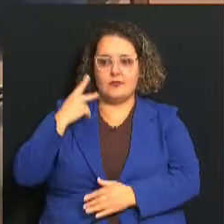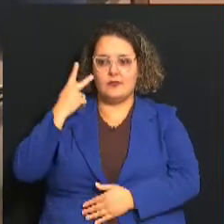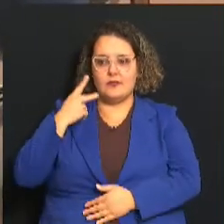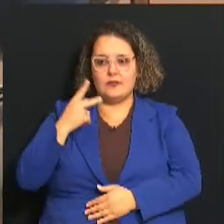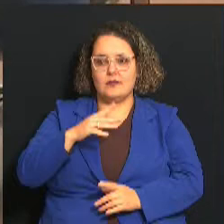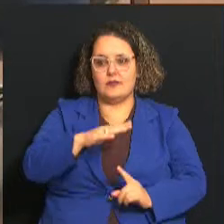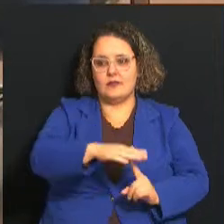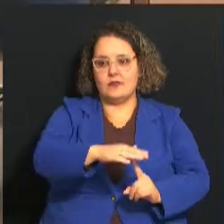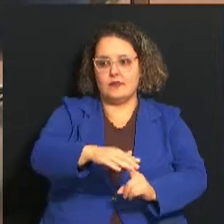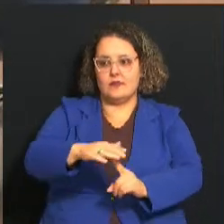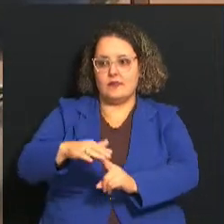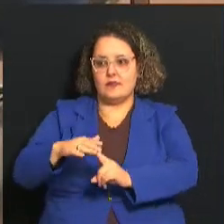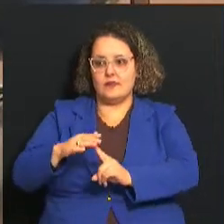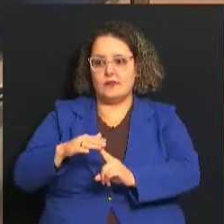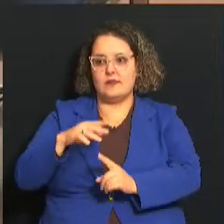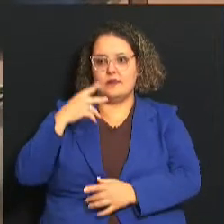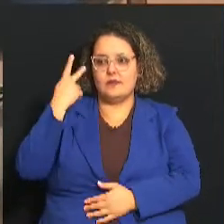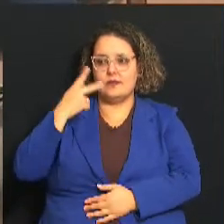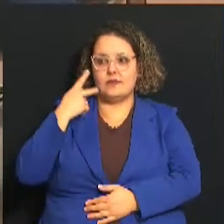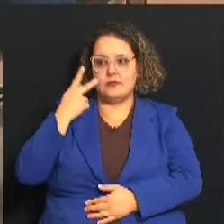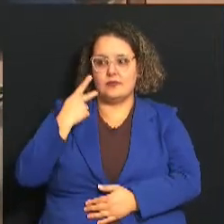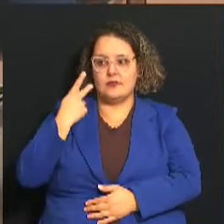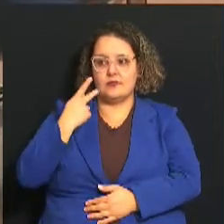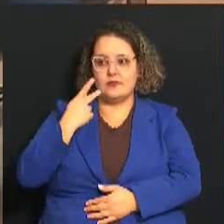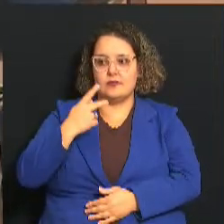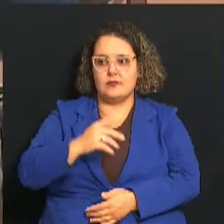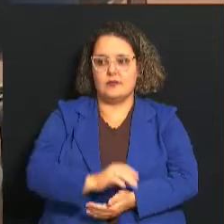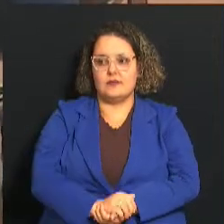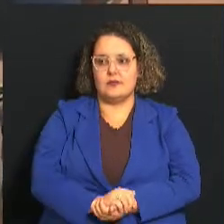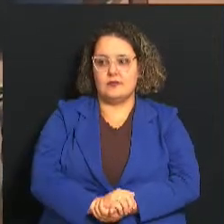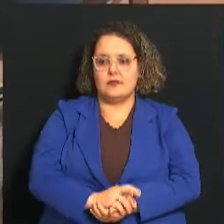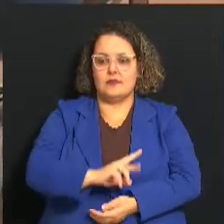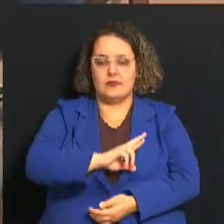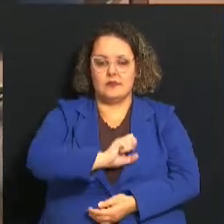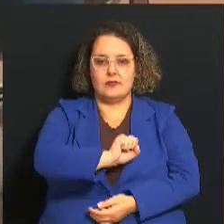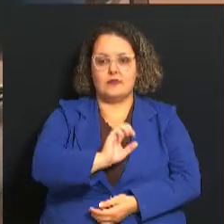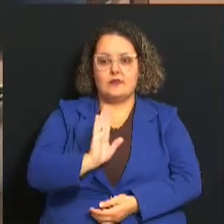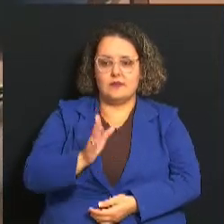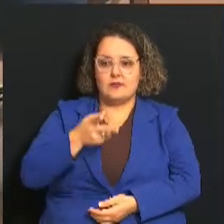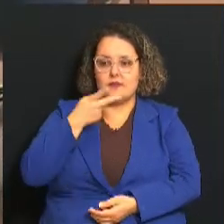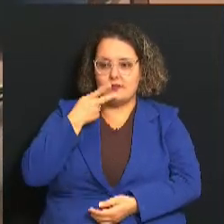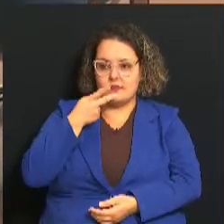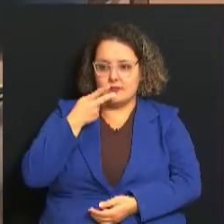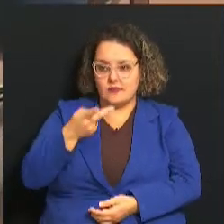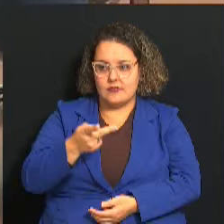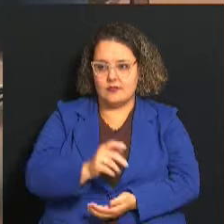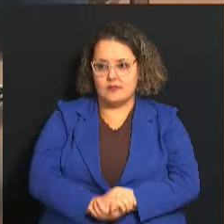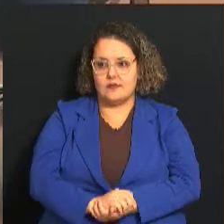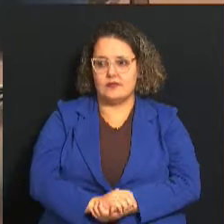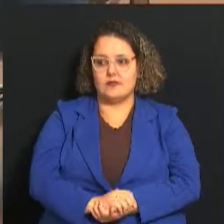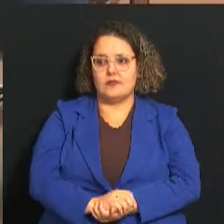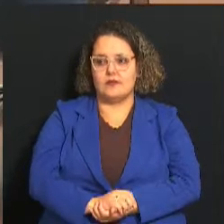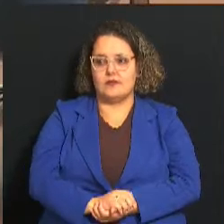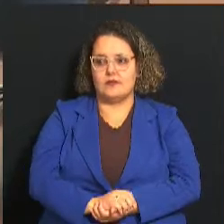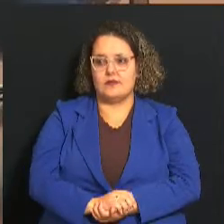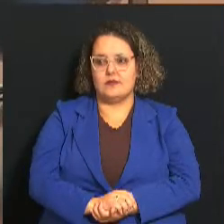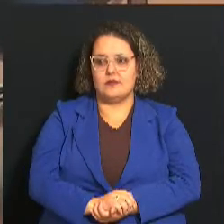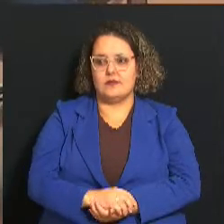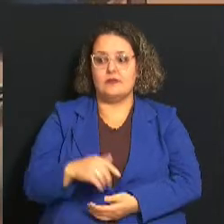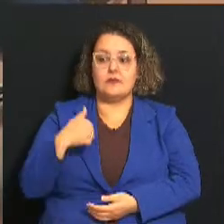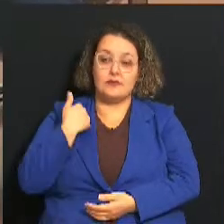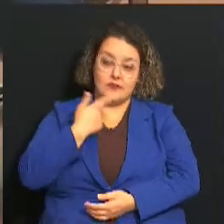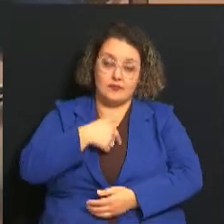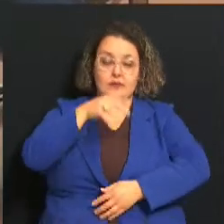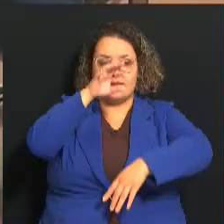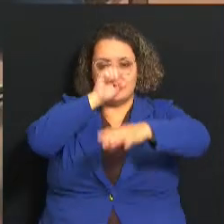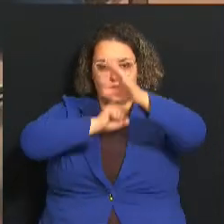Ambientalista, como o vereador Rossini já falou. Para nós é um aprendizado